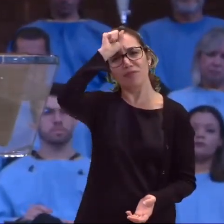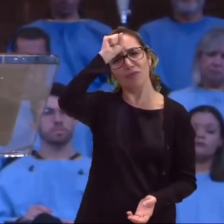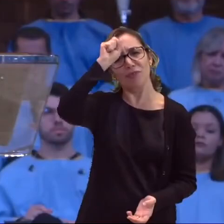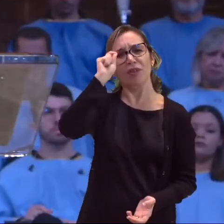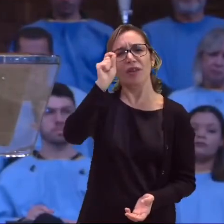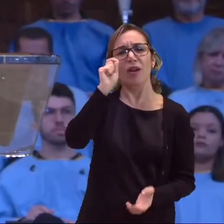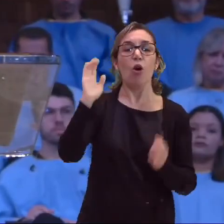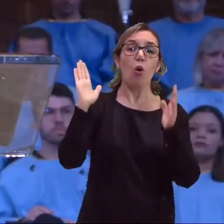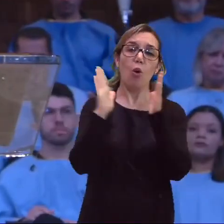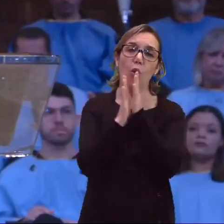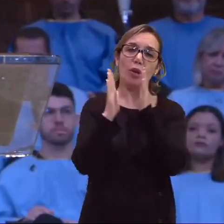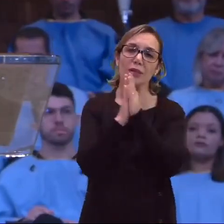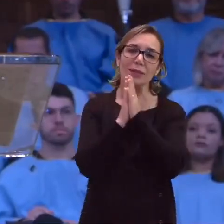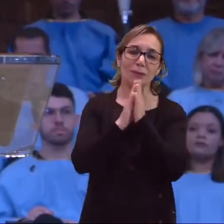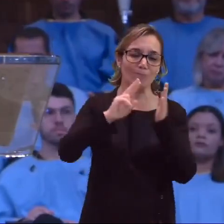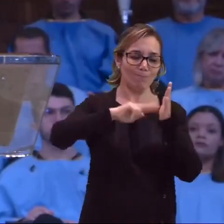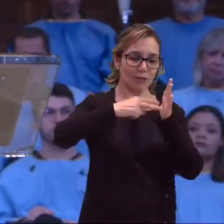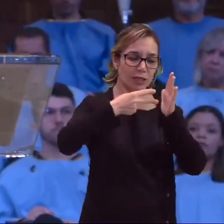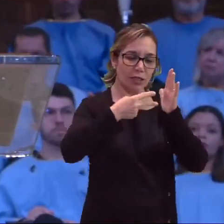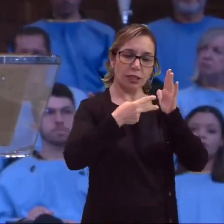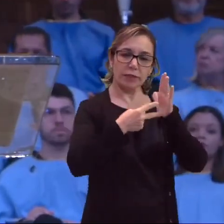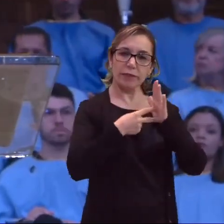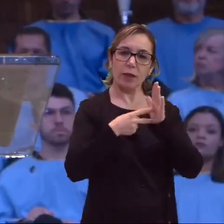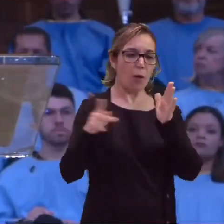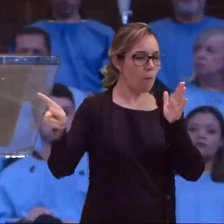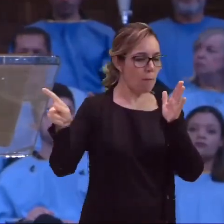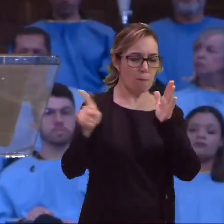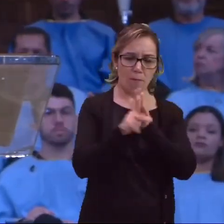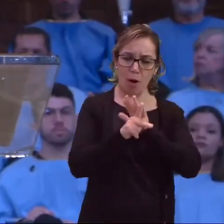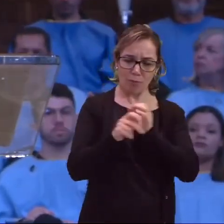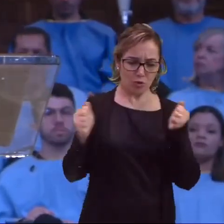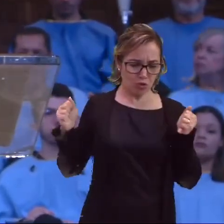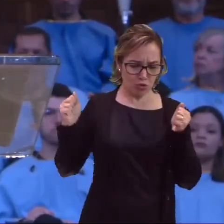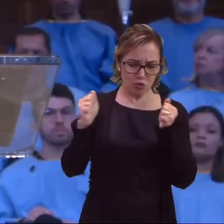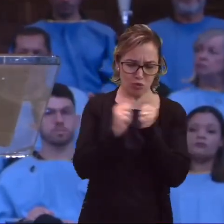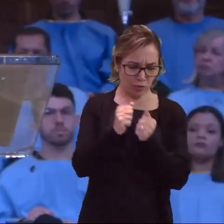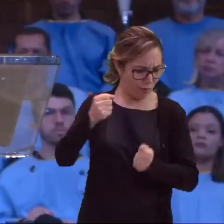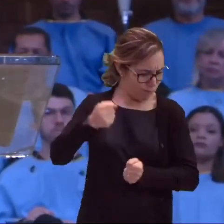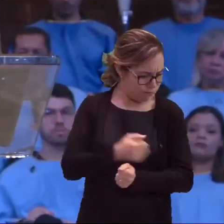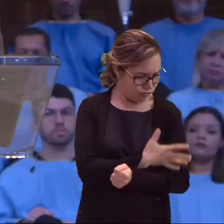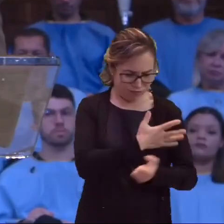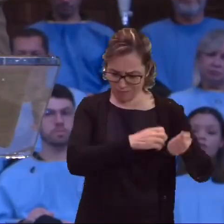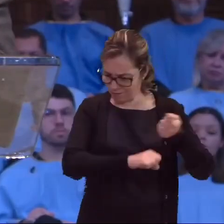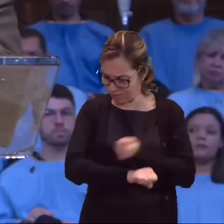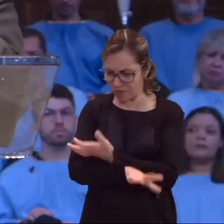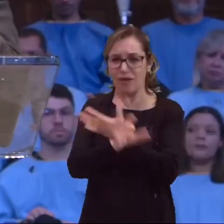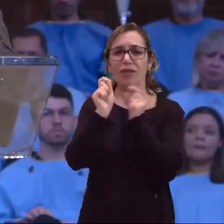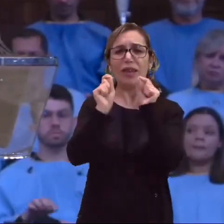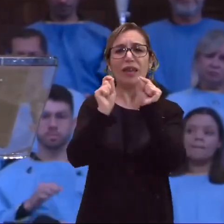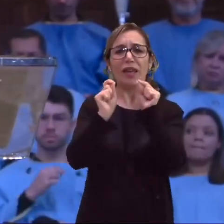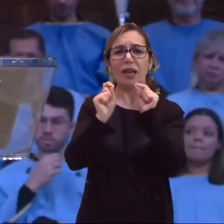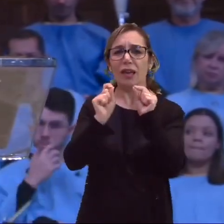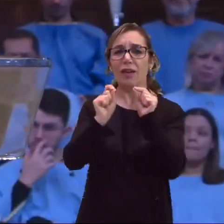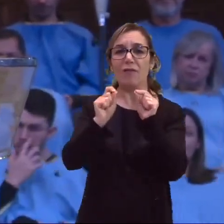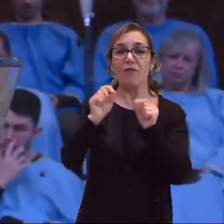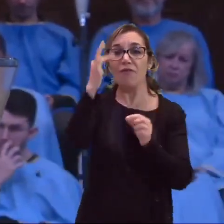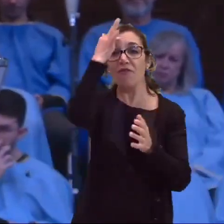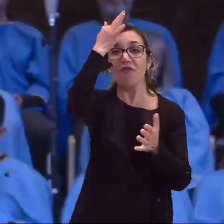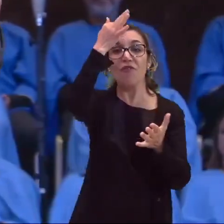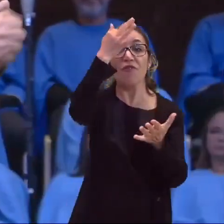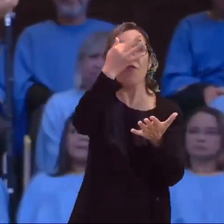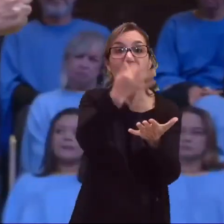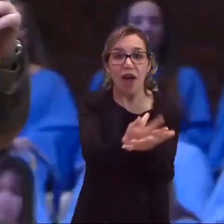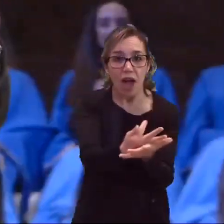oração eu lado afetivo e experiencial da nossa fé